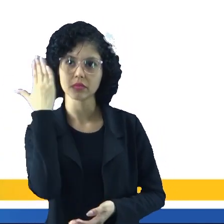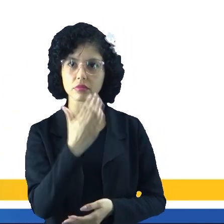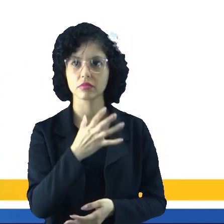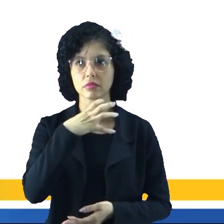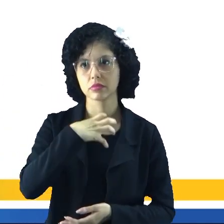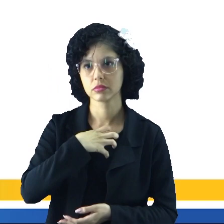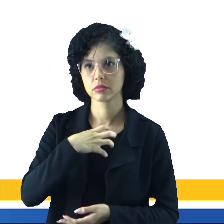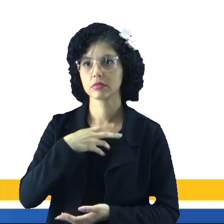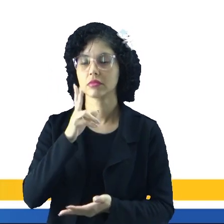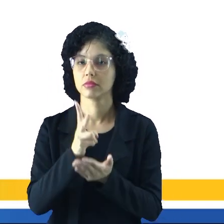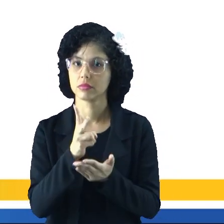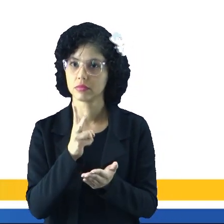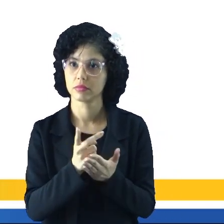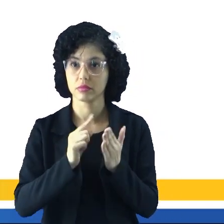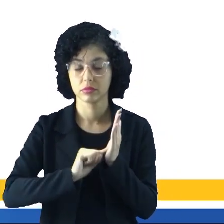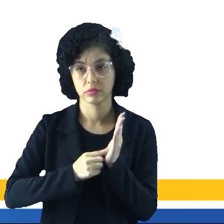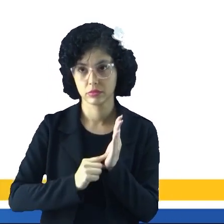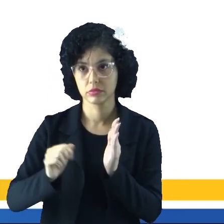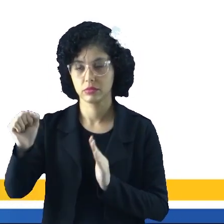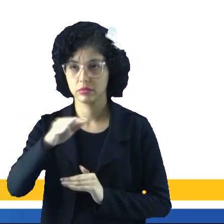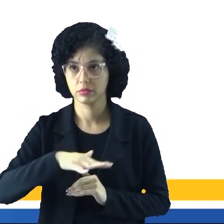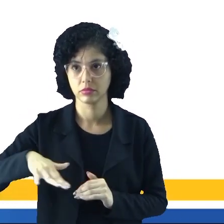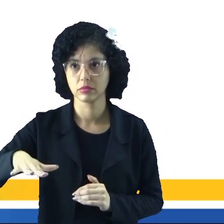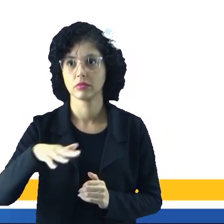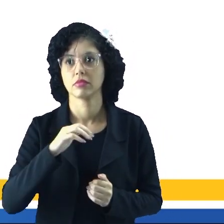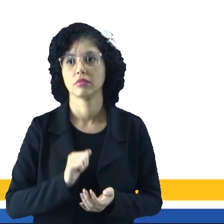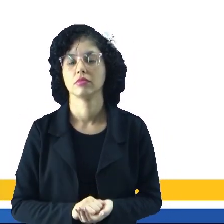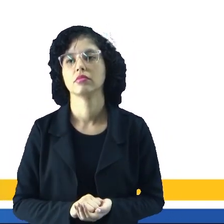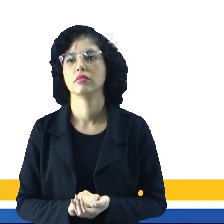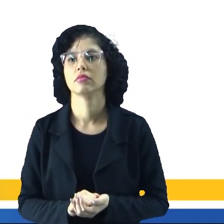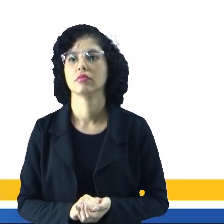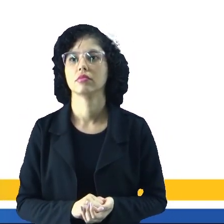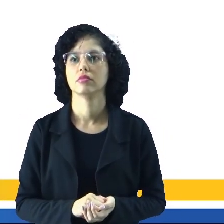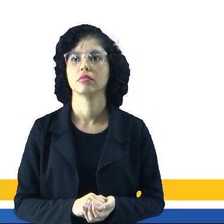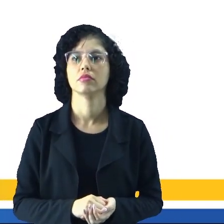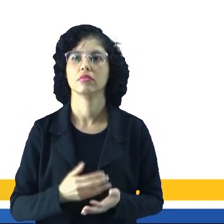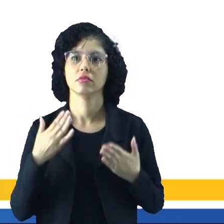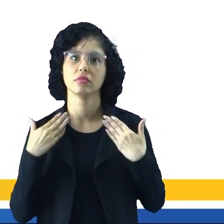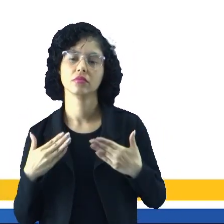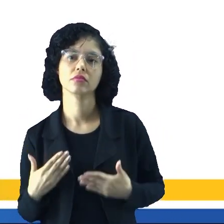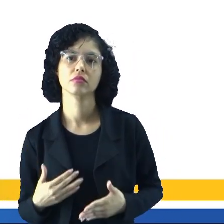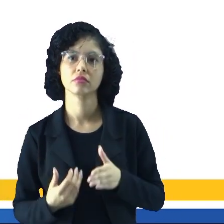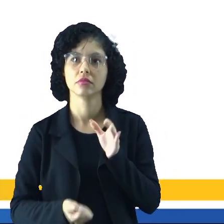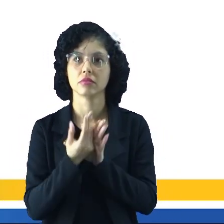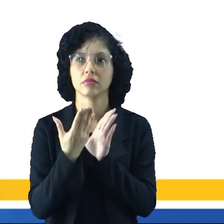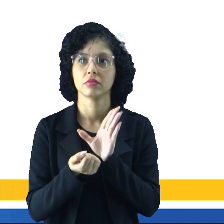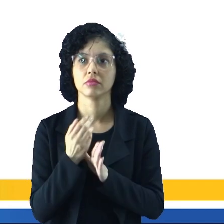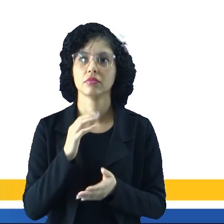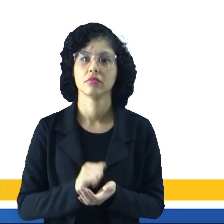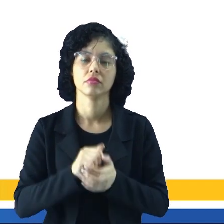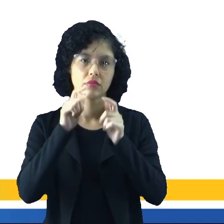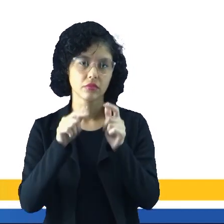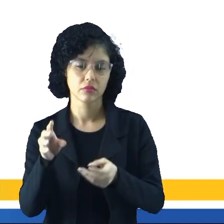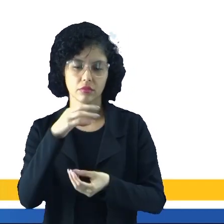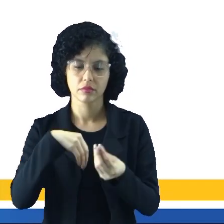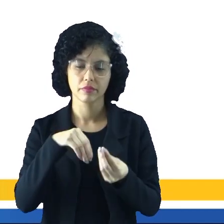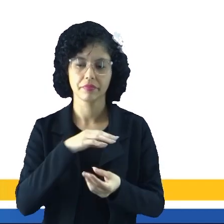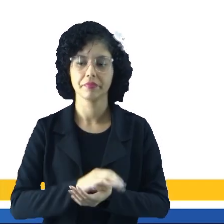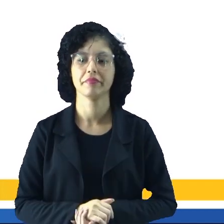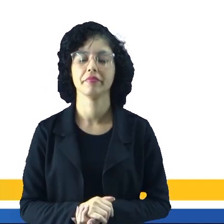direção e sentido sempre vai depender do ponto do campo, tá? Da carga do corpo que produz o campo e do meio que